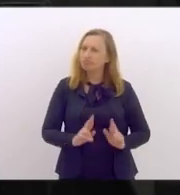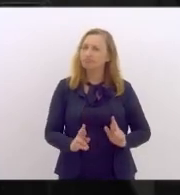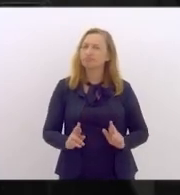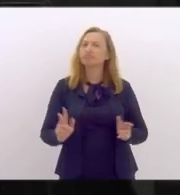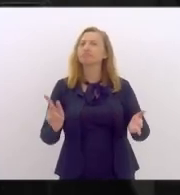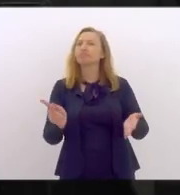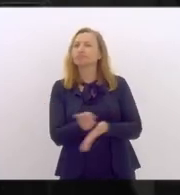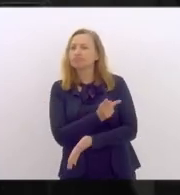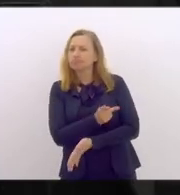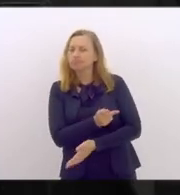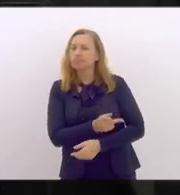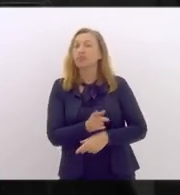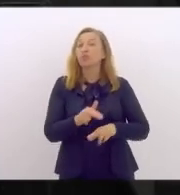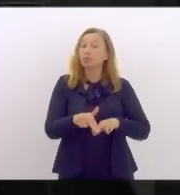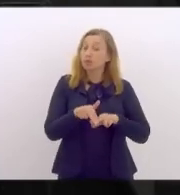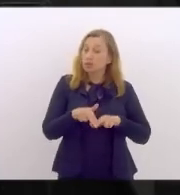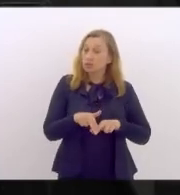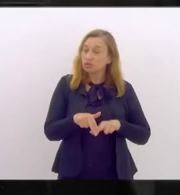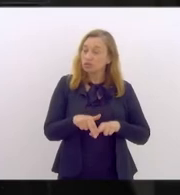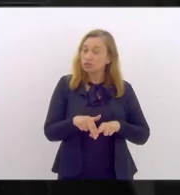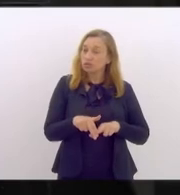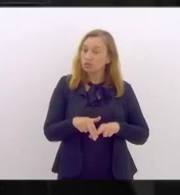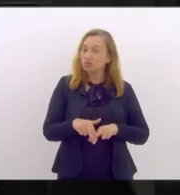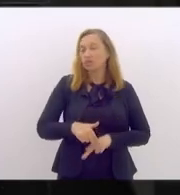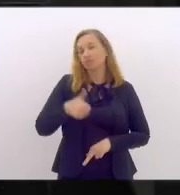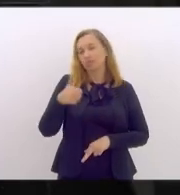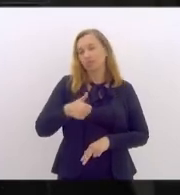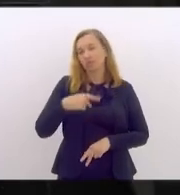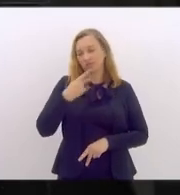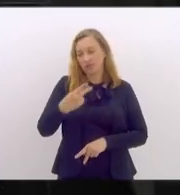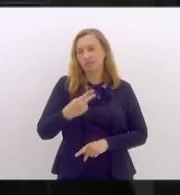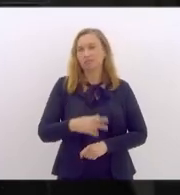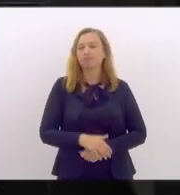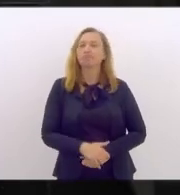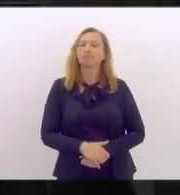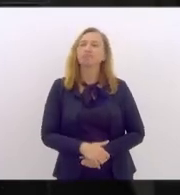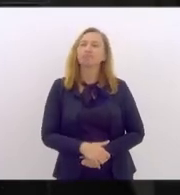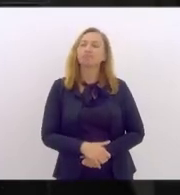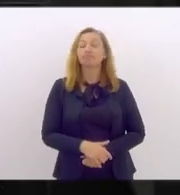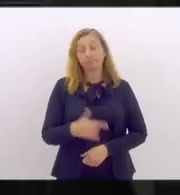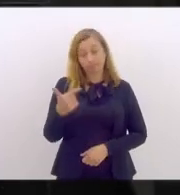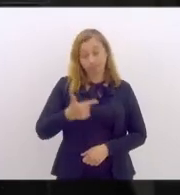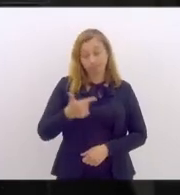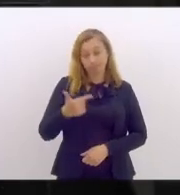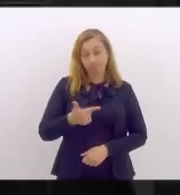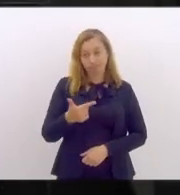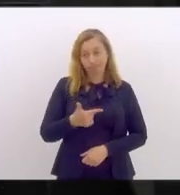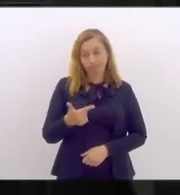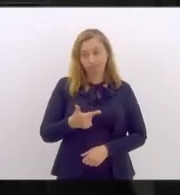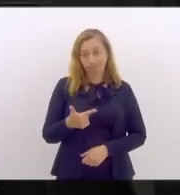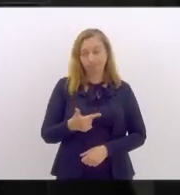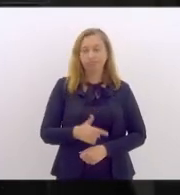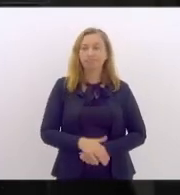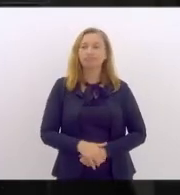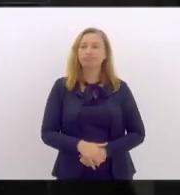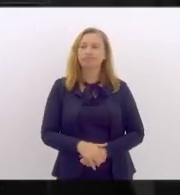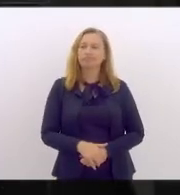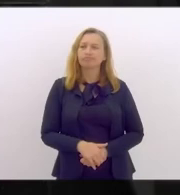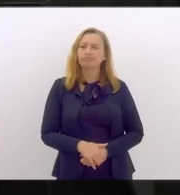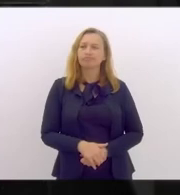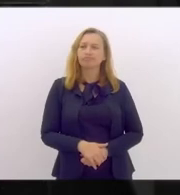fato tanto faço aqui a minha primeira manifestação a segunda manifestação que quero fazer